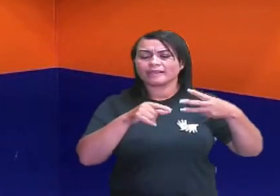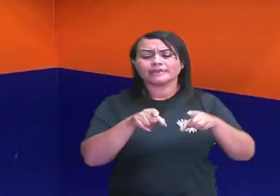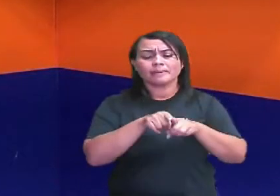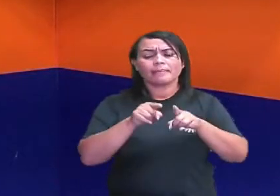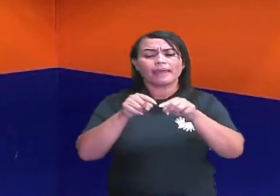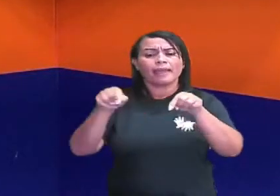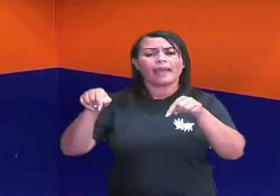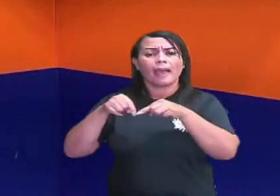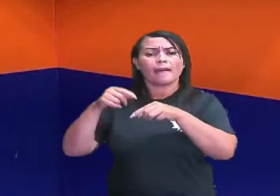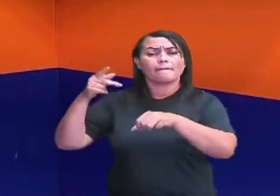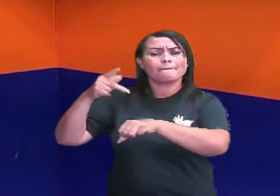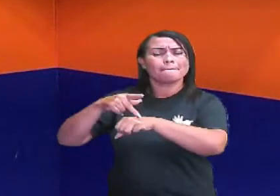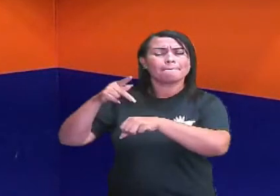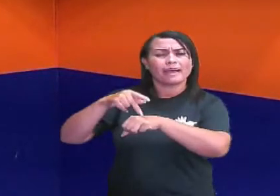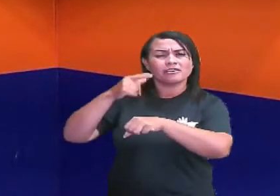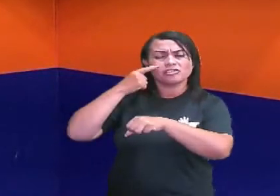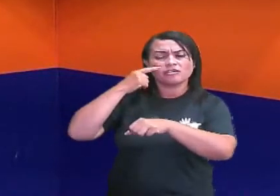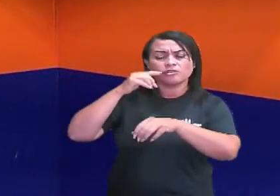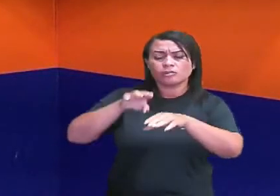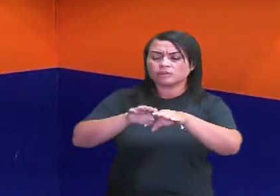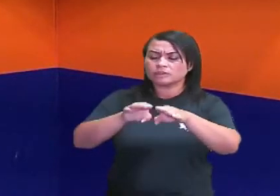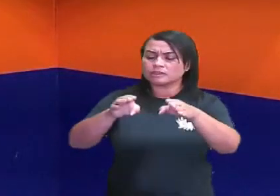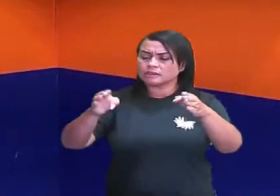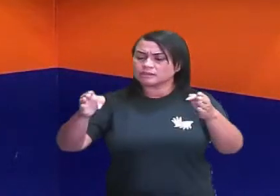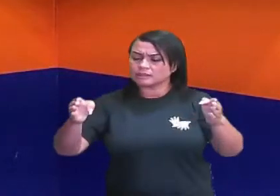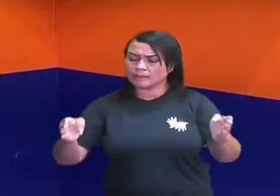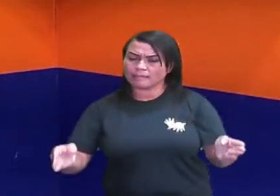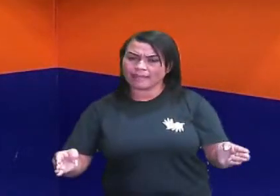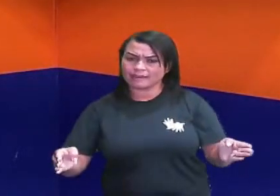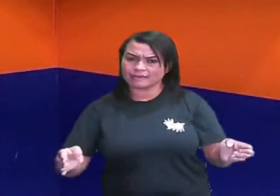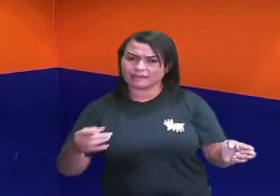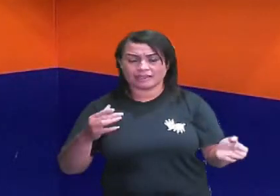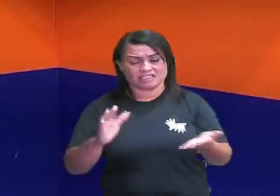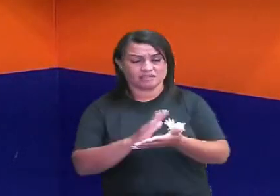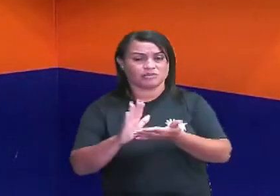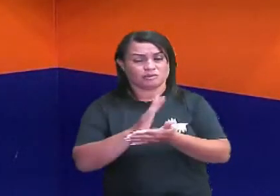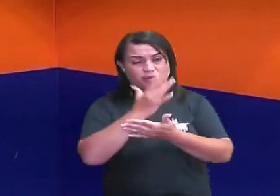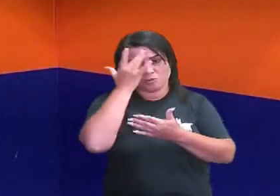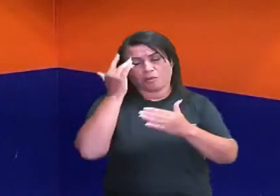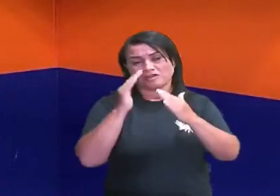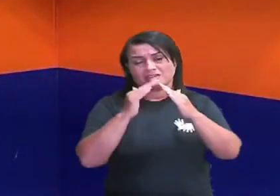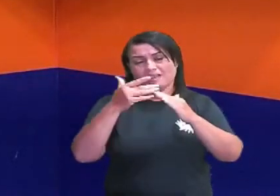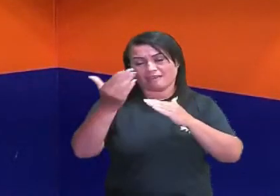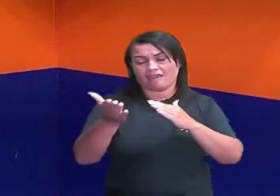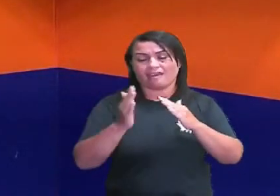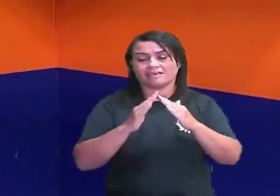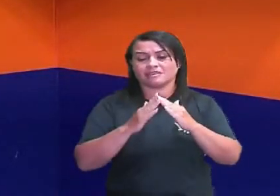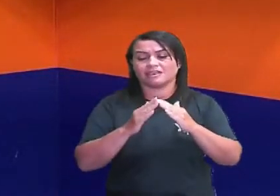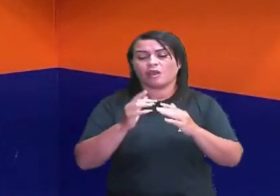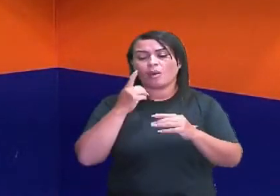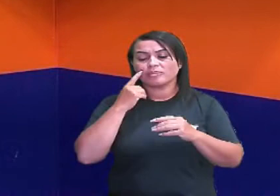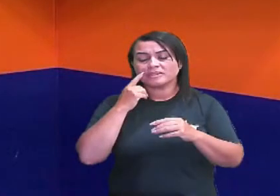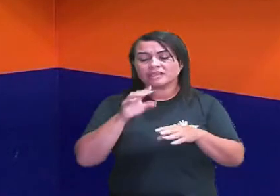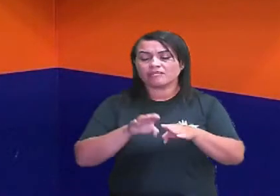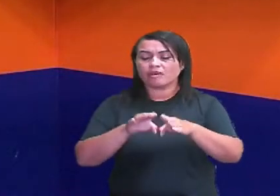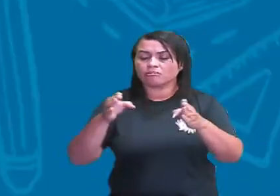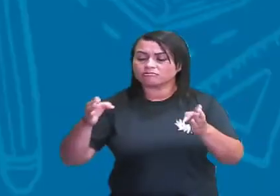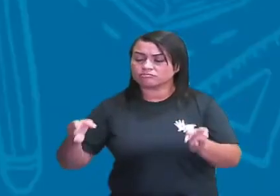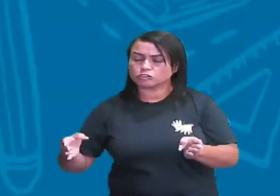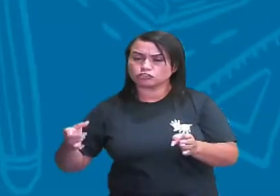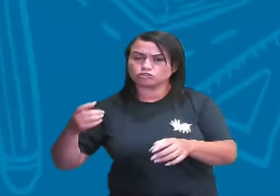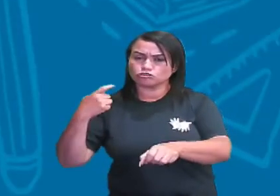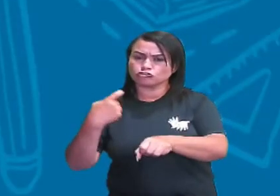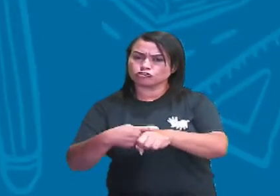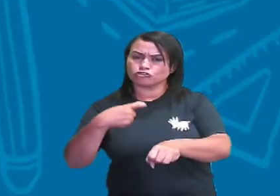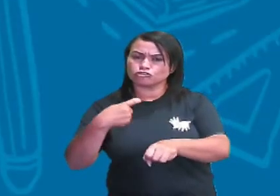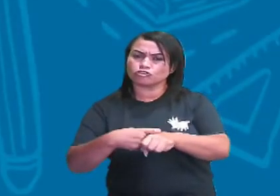granito, aquela pedra da mesa bonita que você possa ter na sua sala. O granito ele é uma mistura sólida, uma rocha que possui